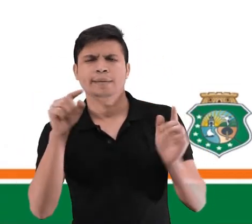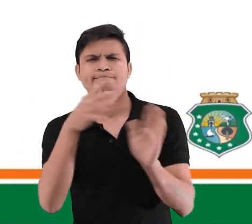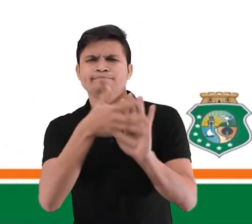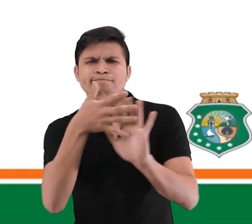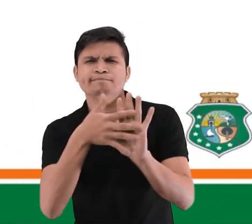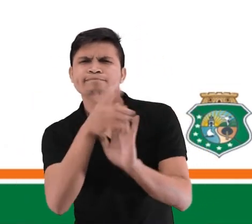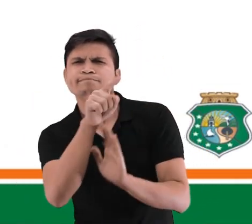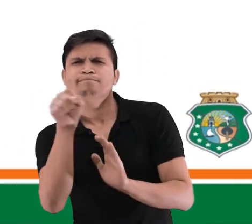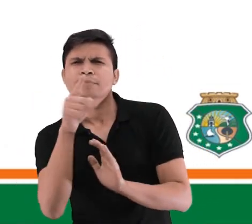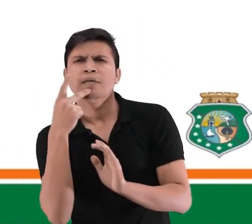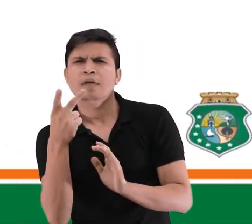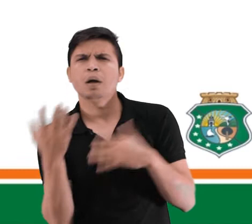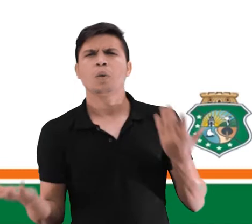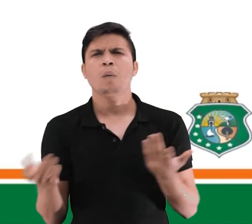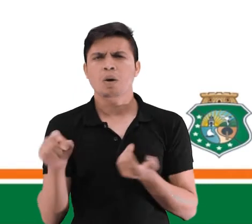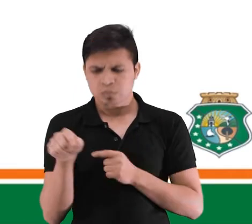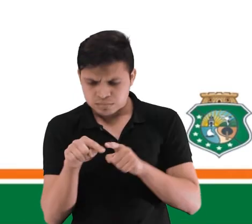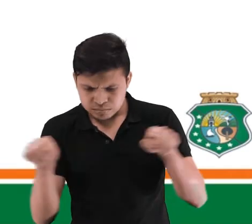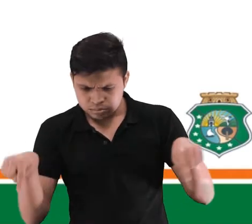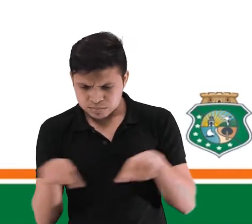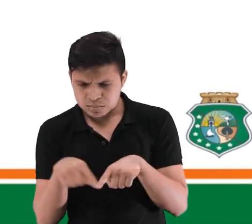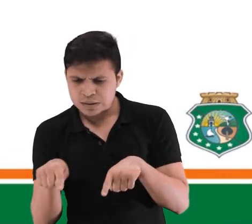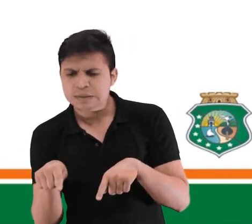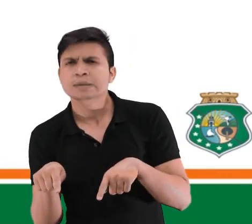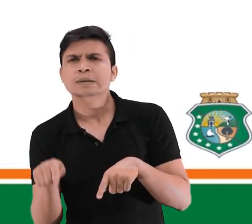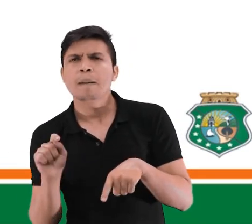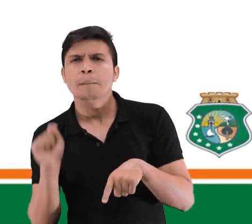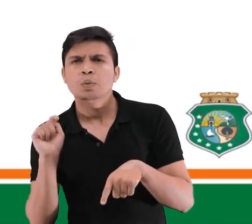a tecla que você deve pressionar para entrar no setup.